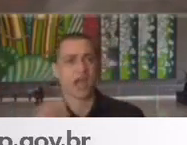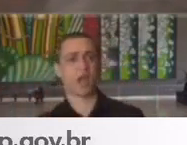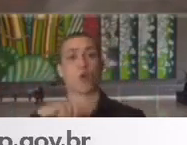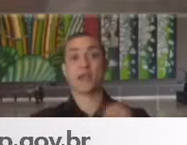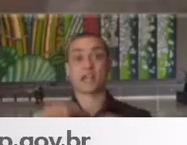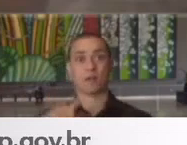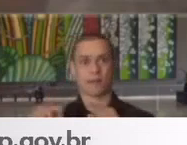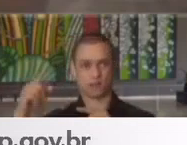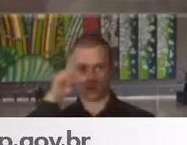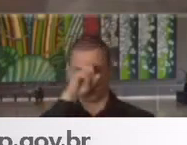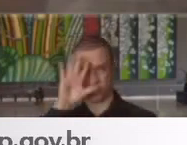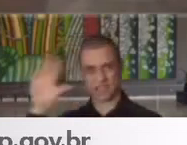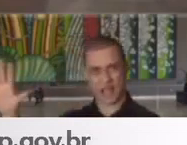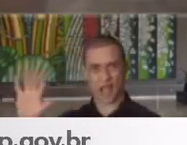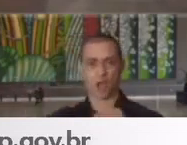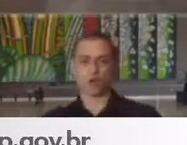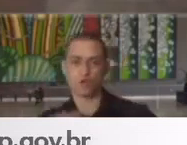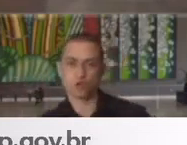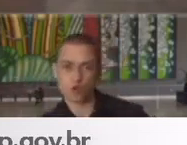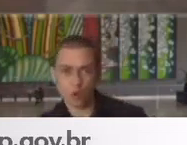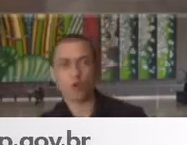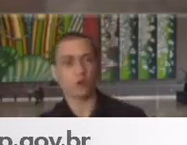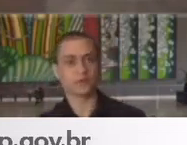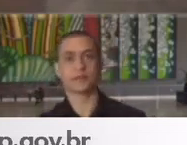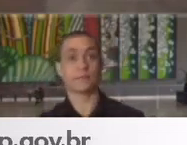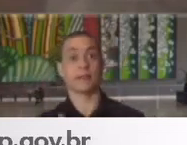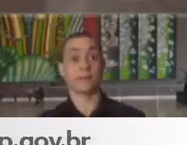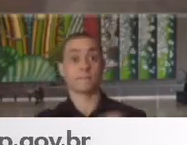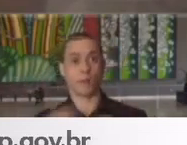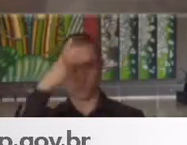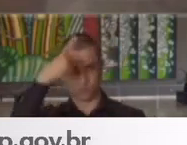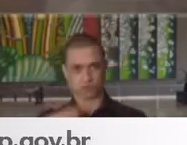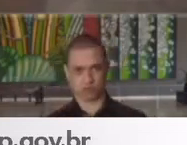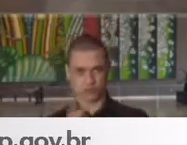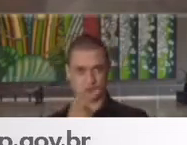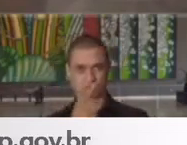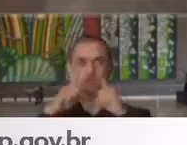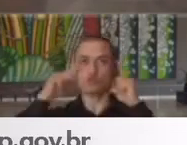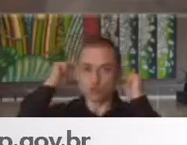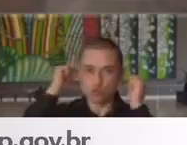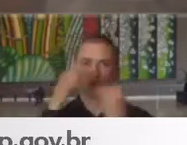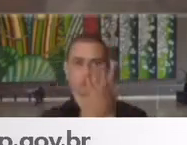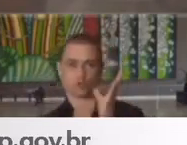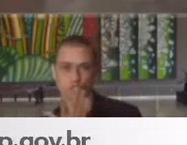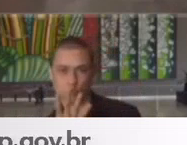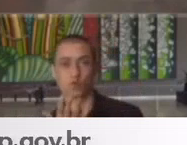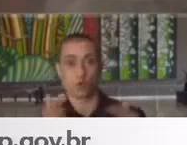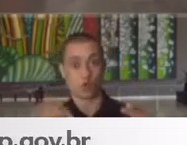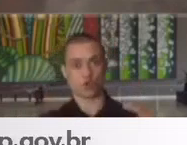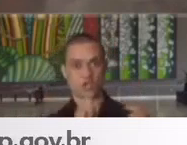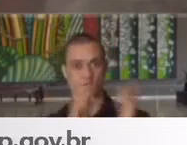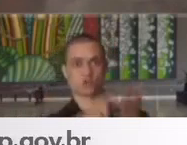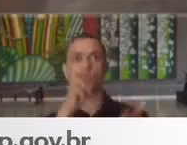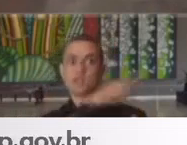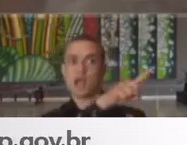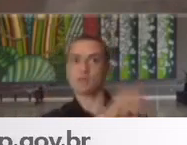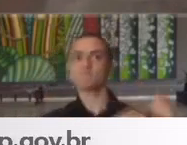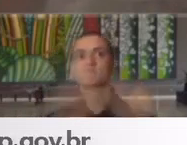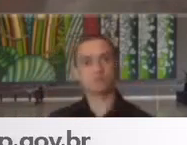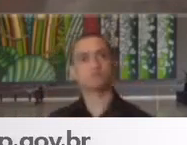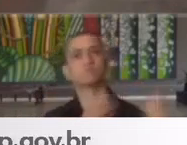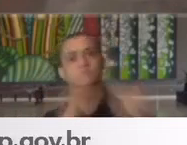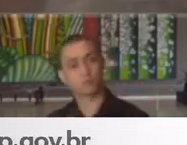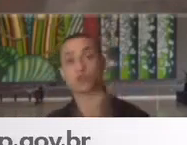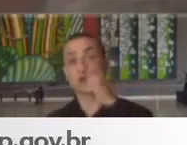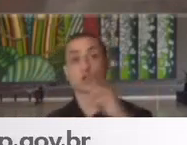equipamentos, instrumentos, equipamentos de proteção individual, o que já foi objeto dessa reunião hoje pela manhã, que alcançou o equivalente